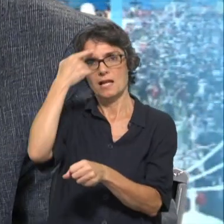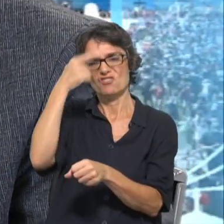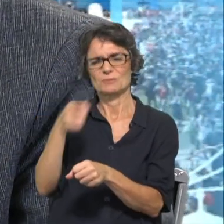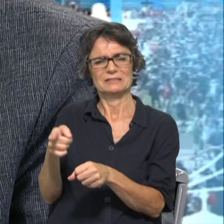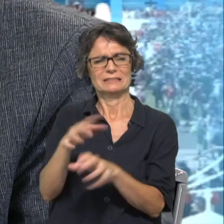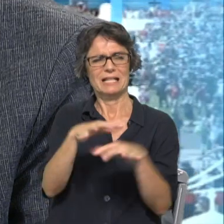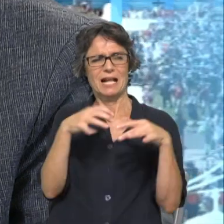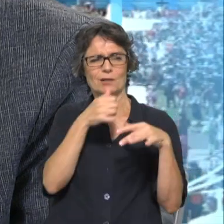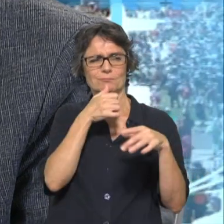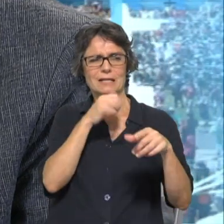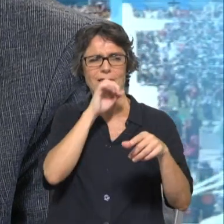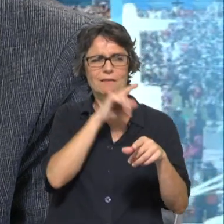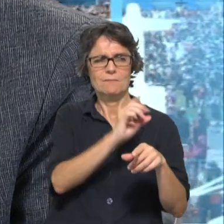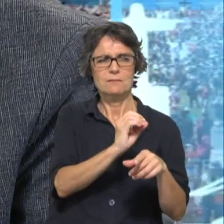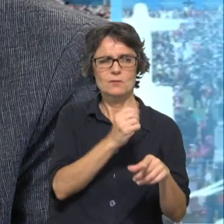um conjunto de temas